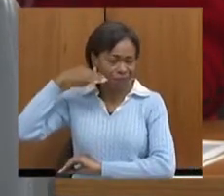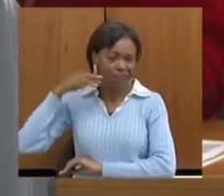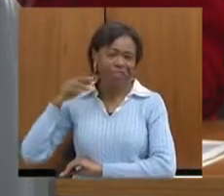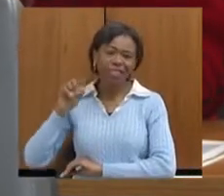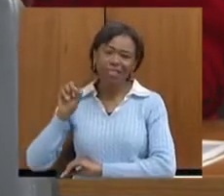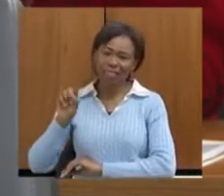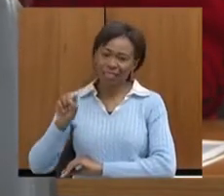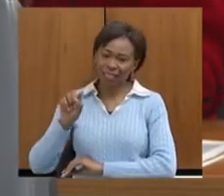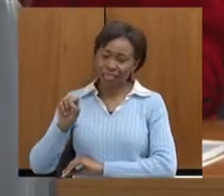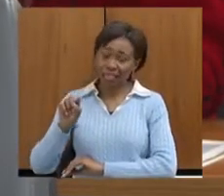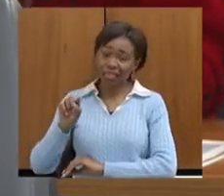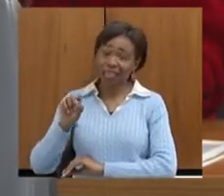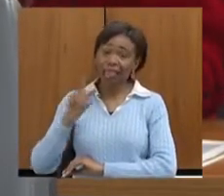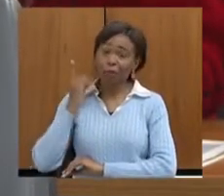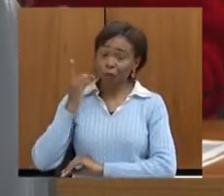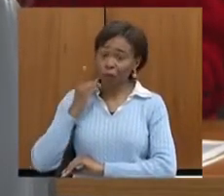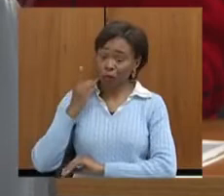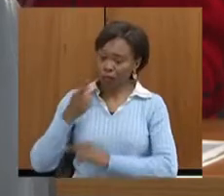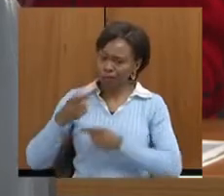parceira